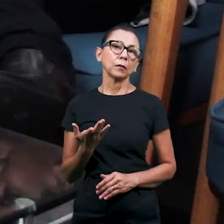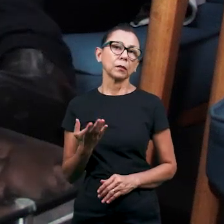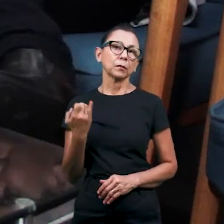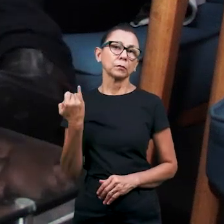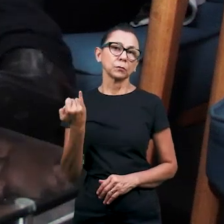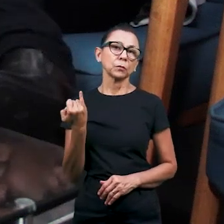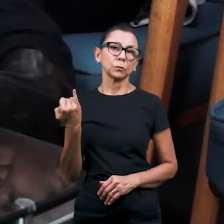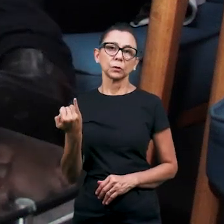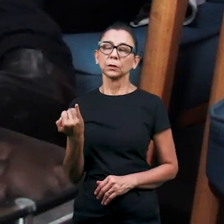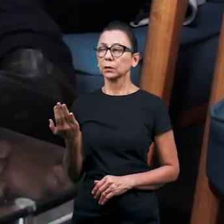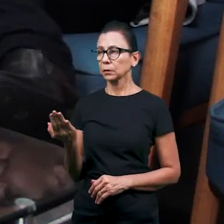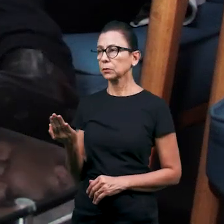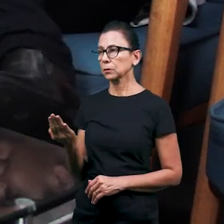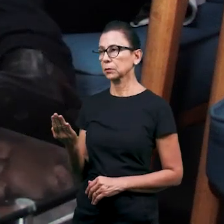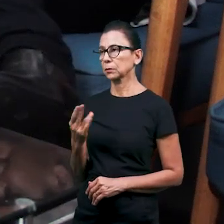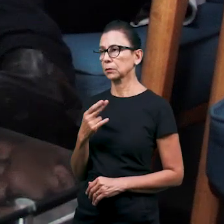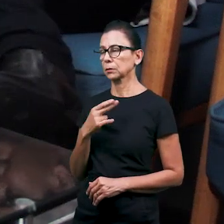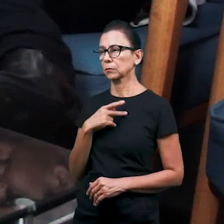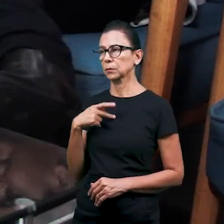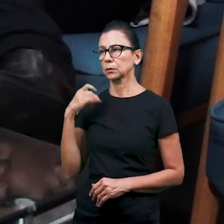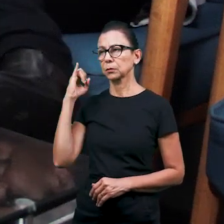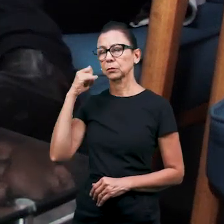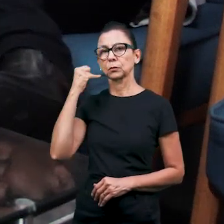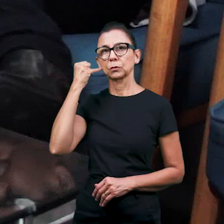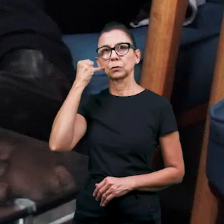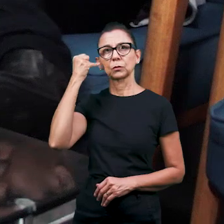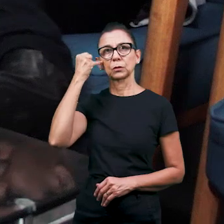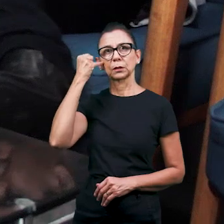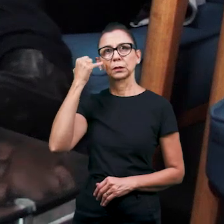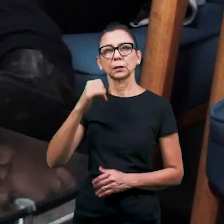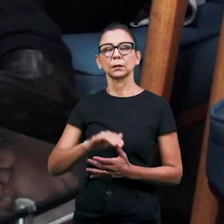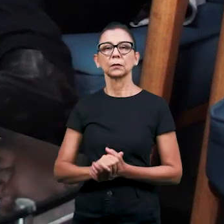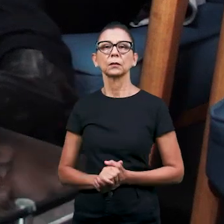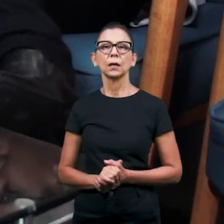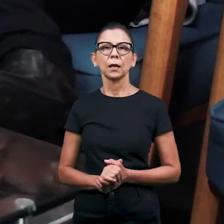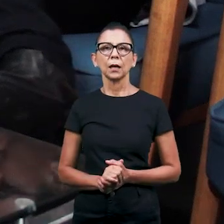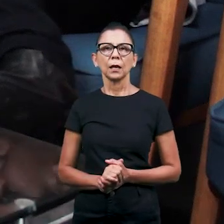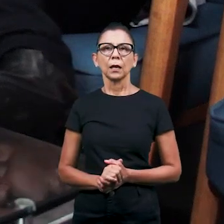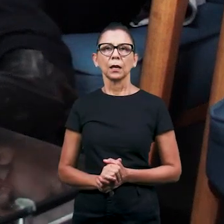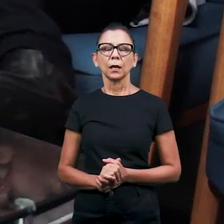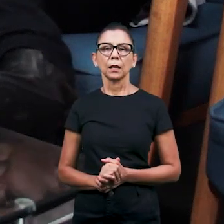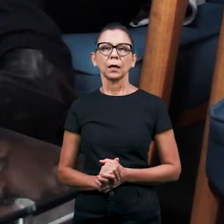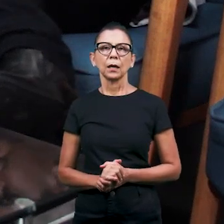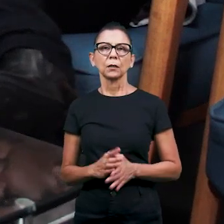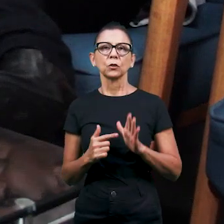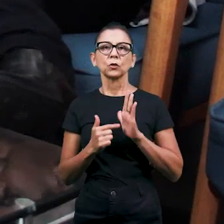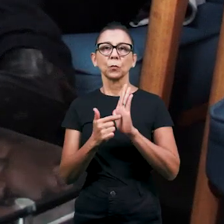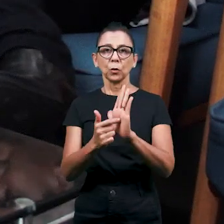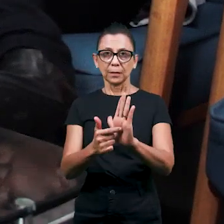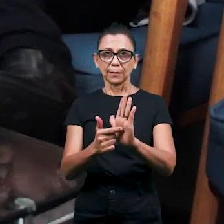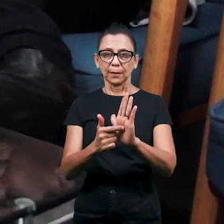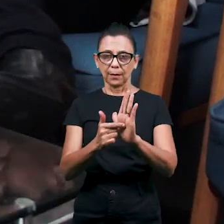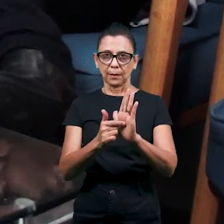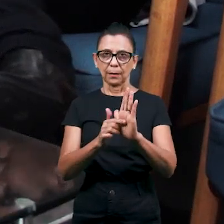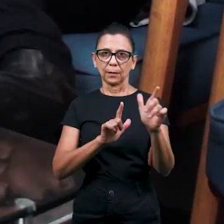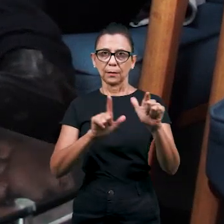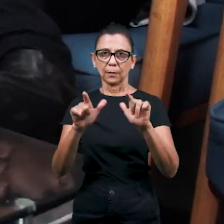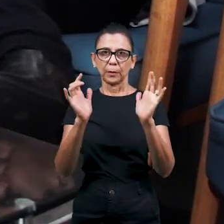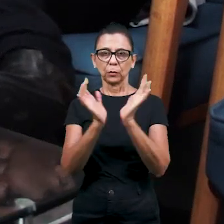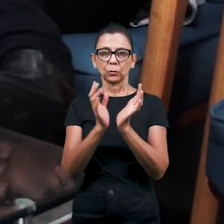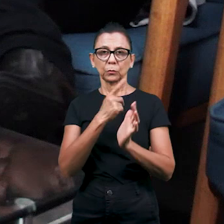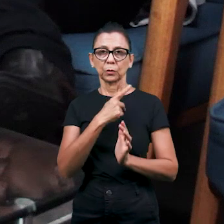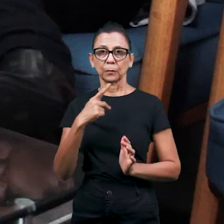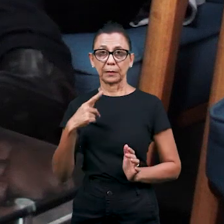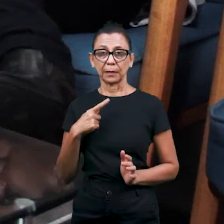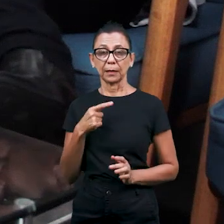é amputado. É só uma palavra de sabedoria, de pastor, de orientação, mas eles